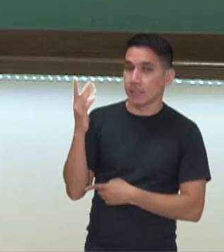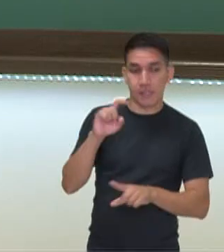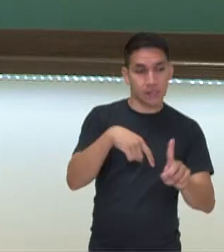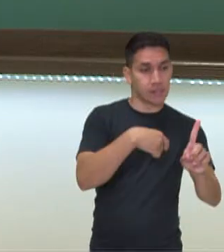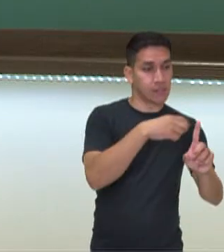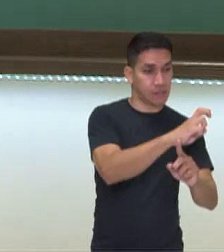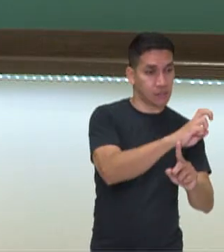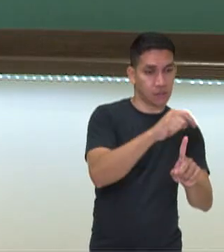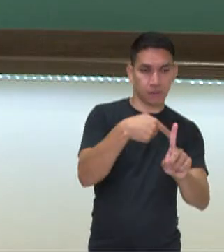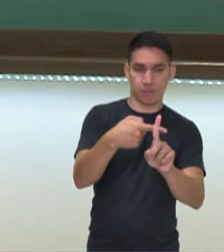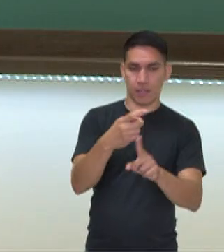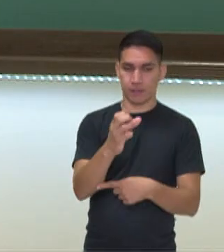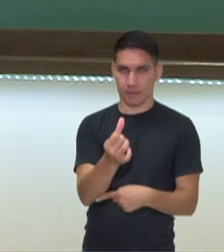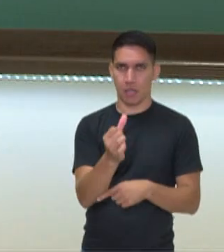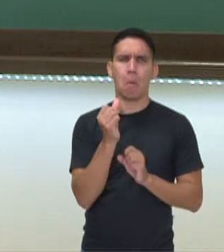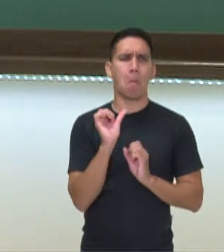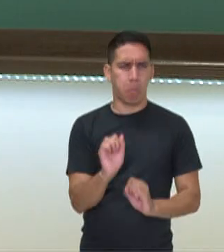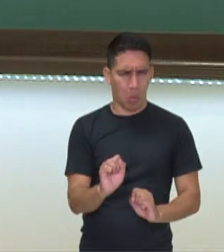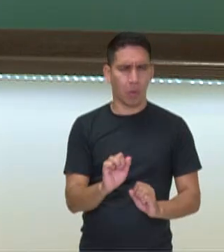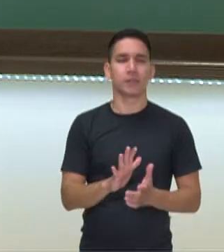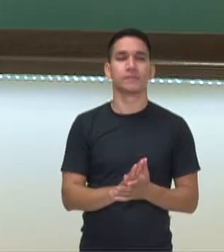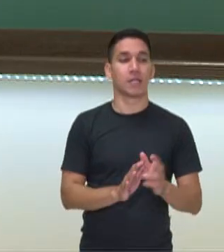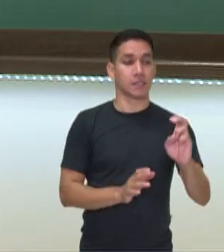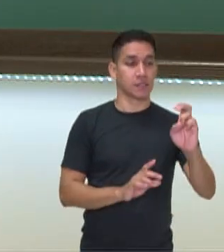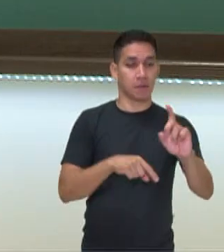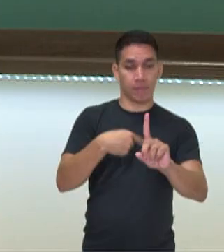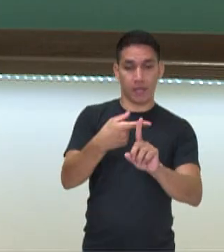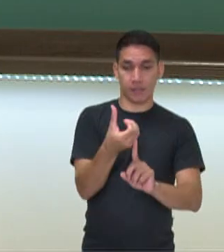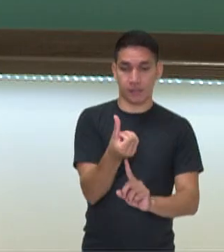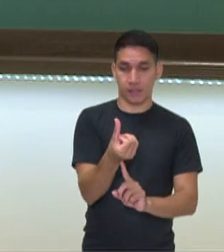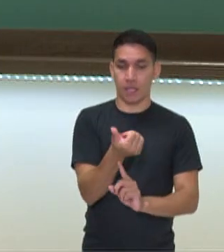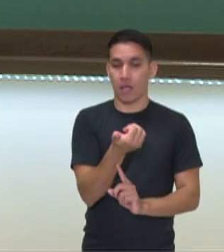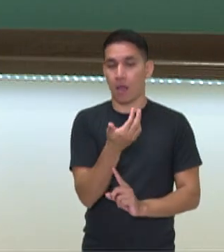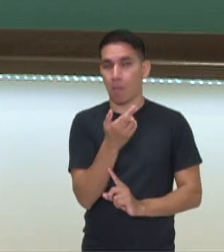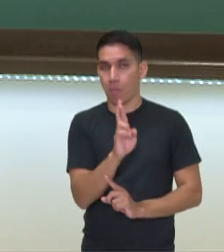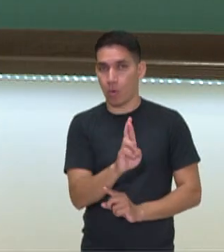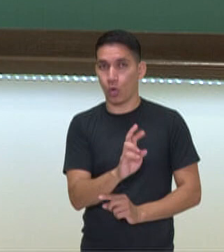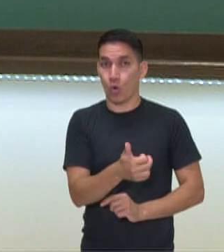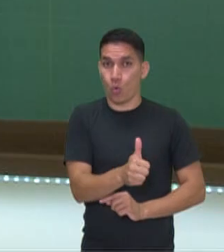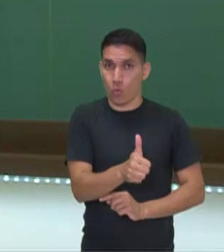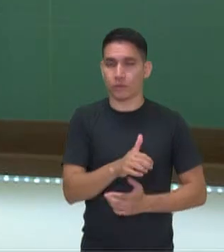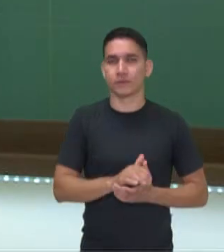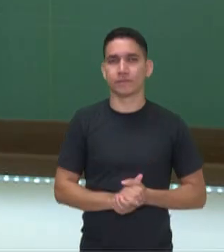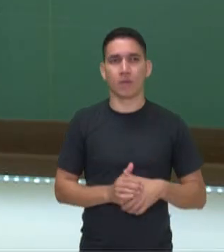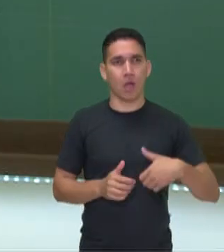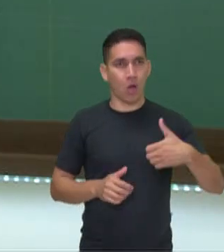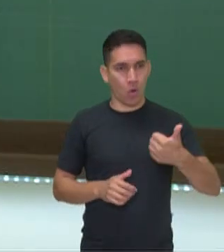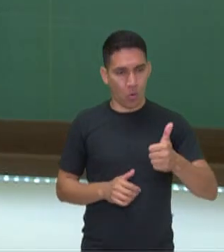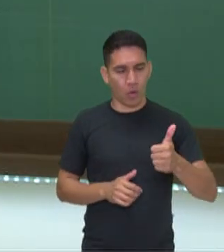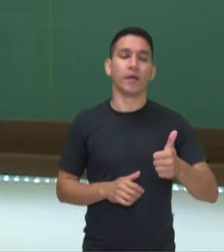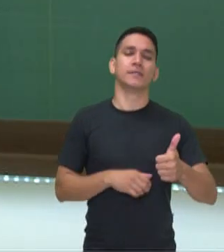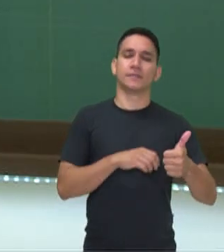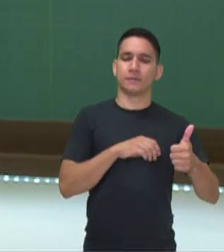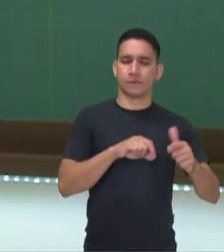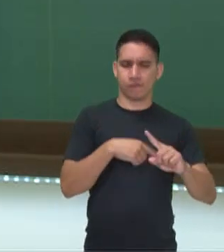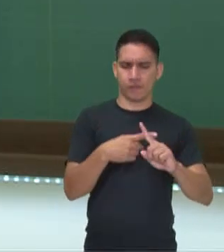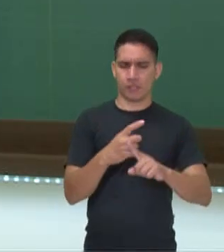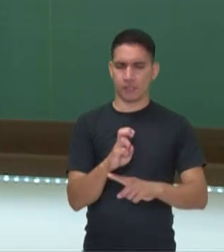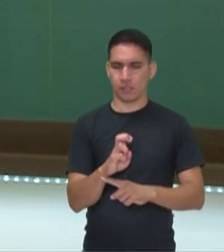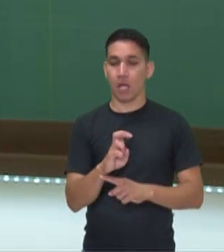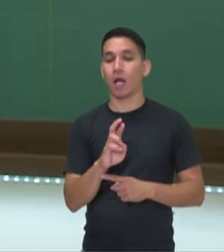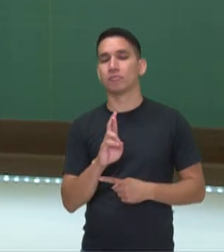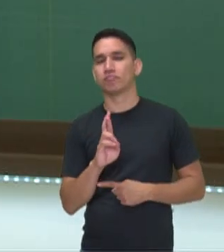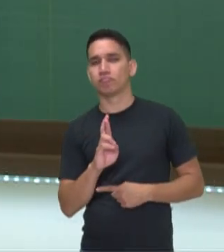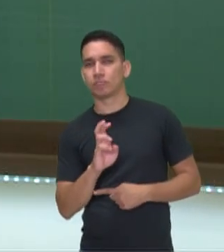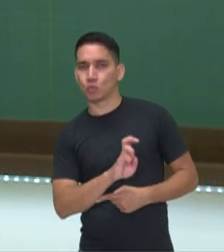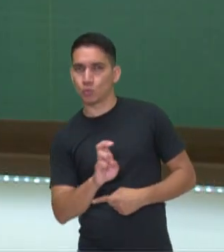mais 6. Posso, vamos lá, ó. 5 mais 6, 11. 11, né? 5 vezes 11, 55.